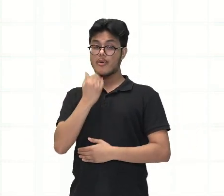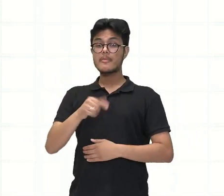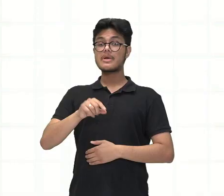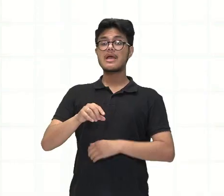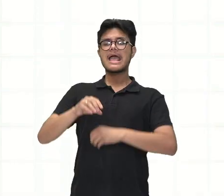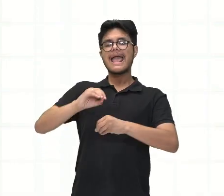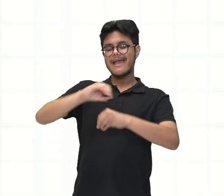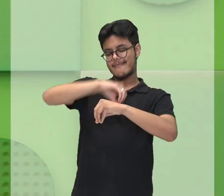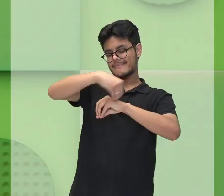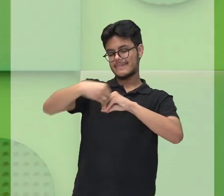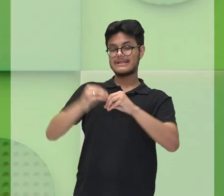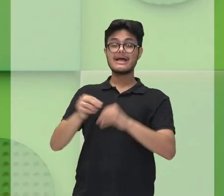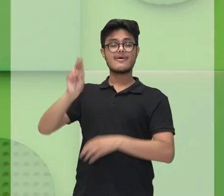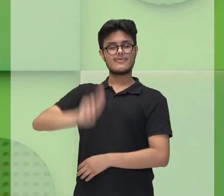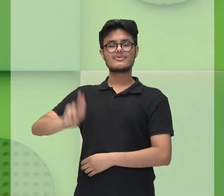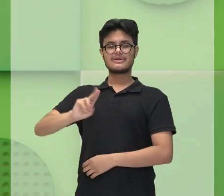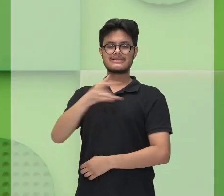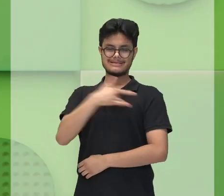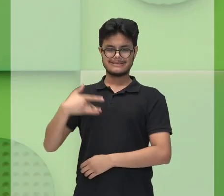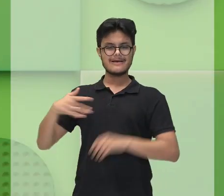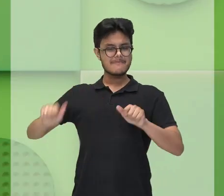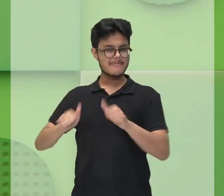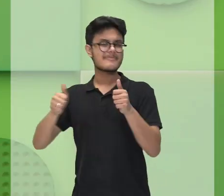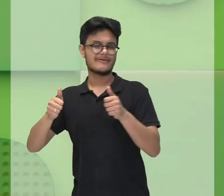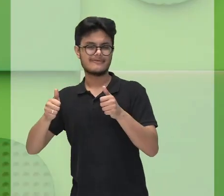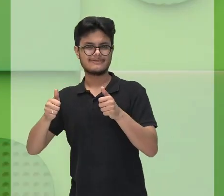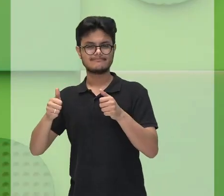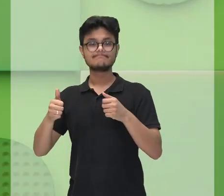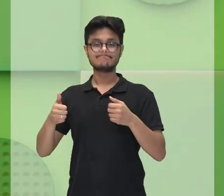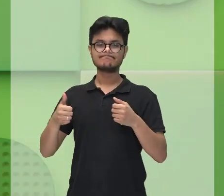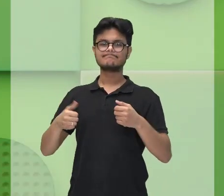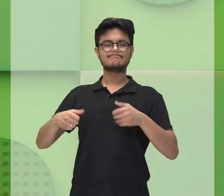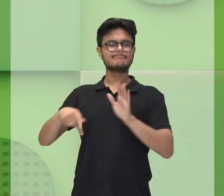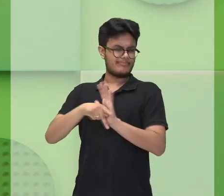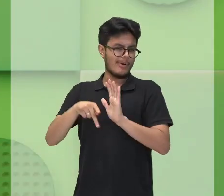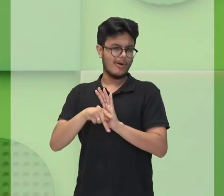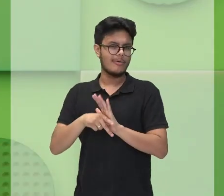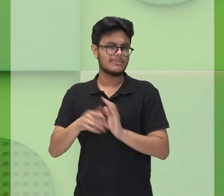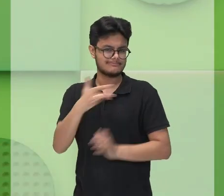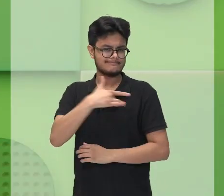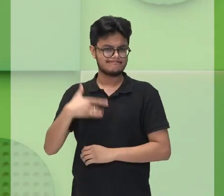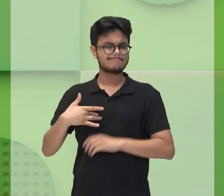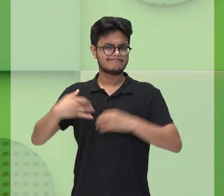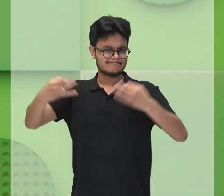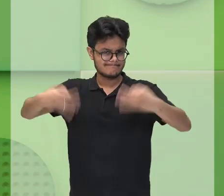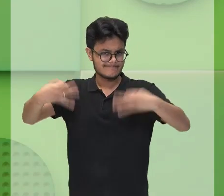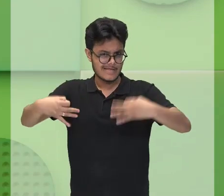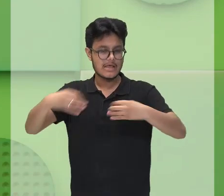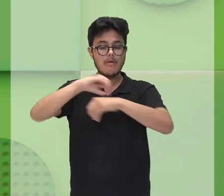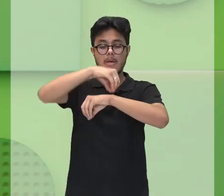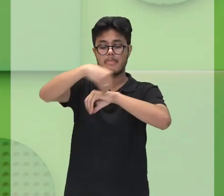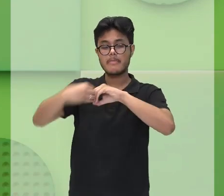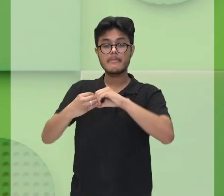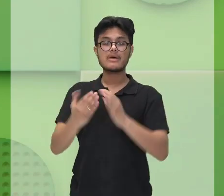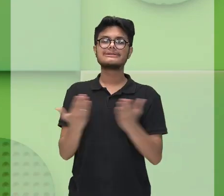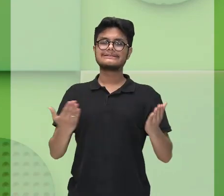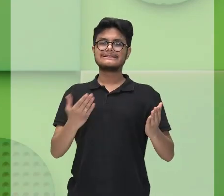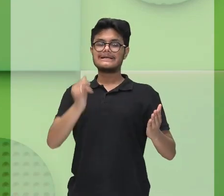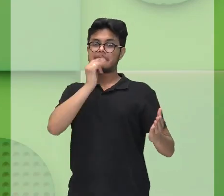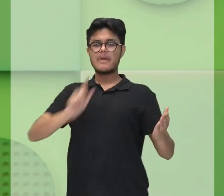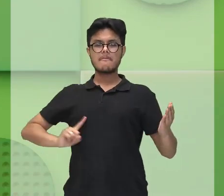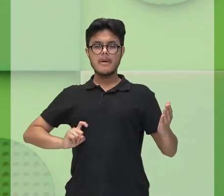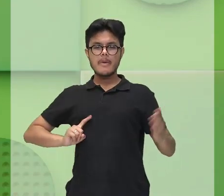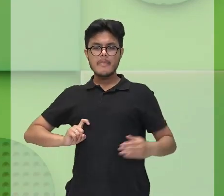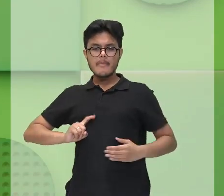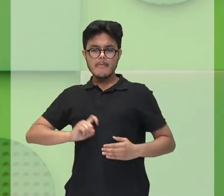você utilizaria para o seu sustento, para nutrir as suas células, e é ele que vai